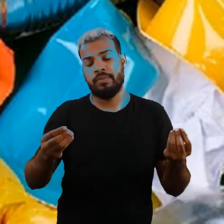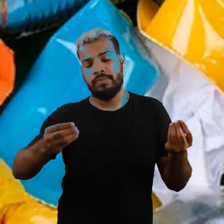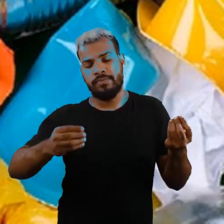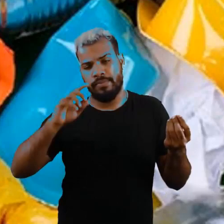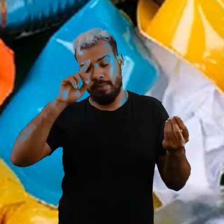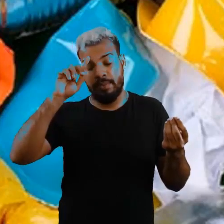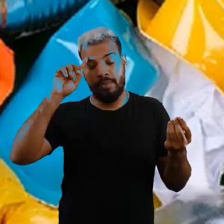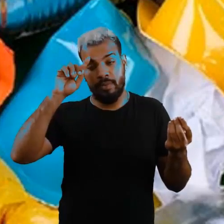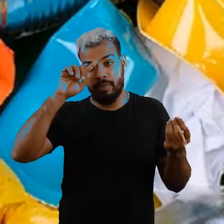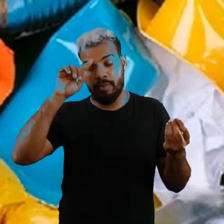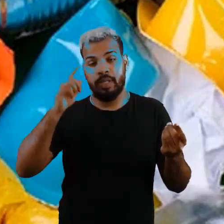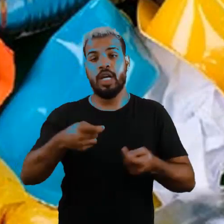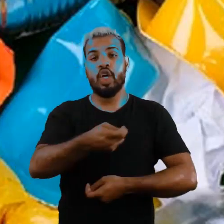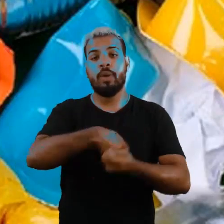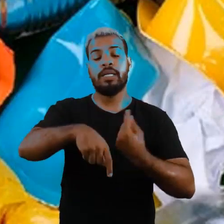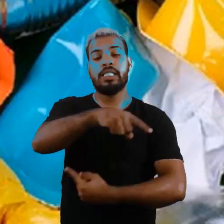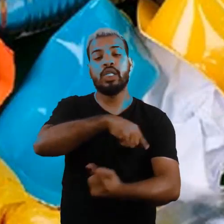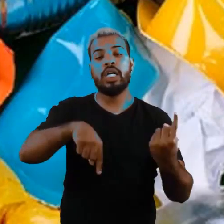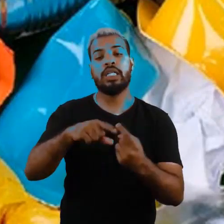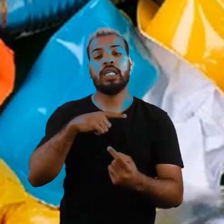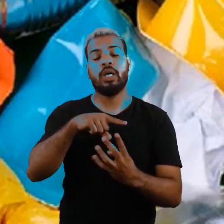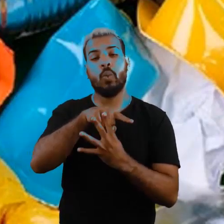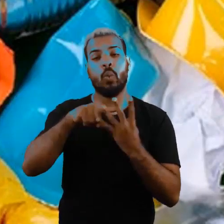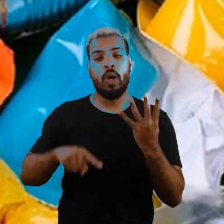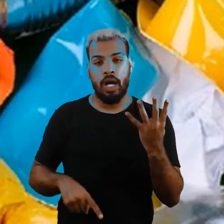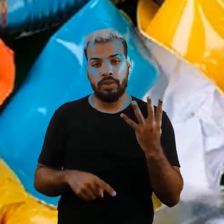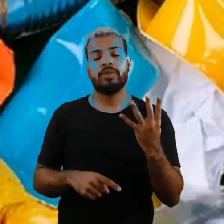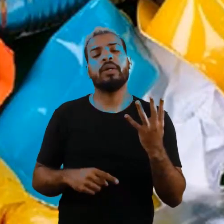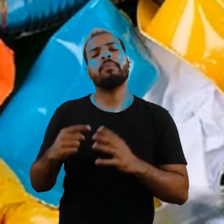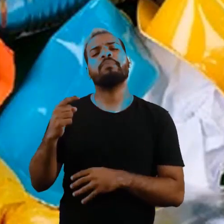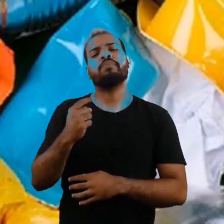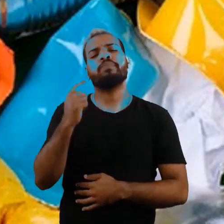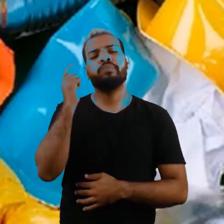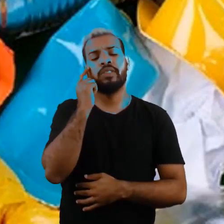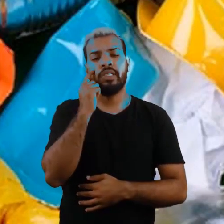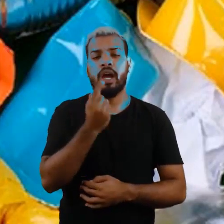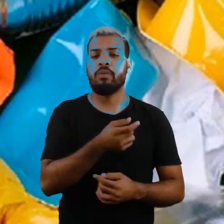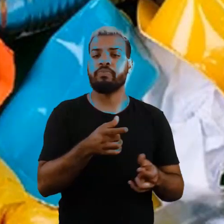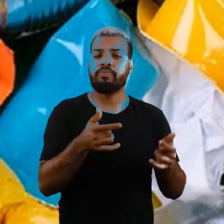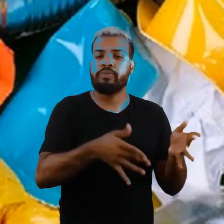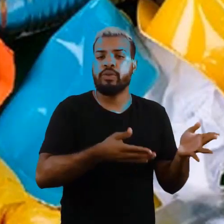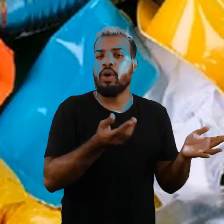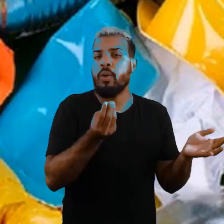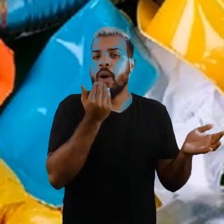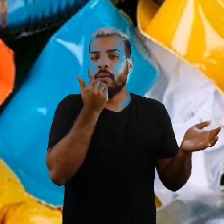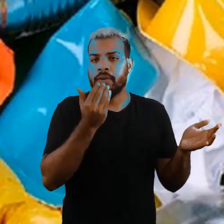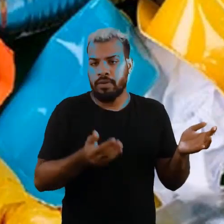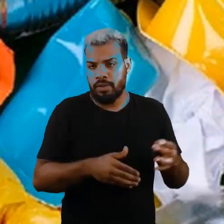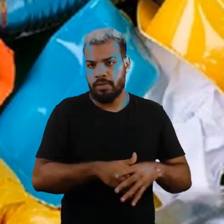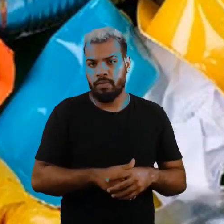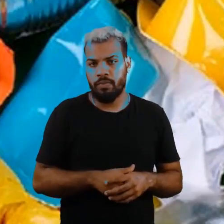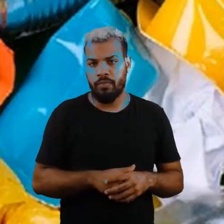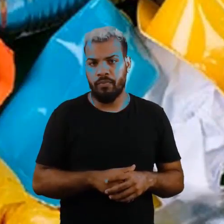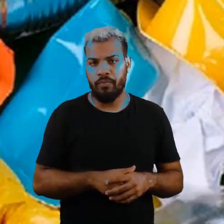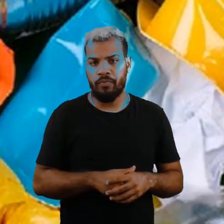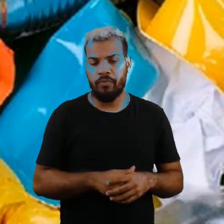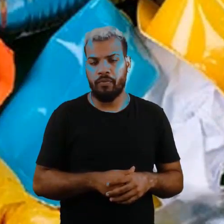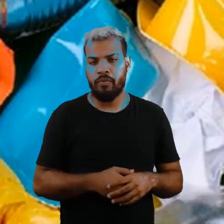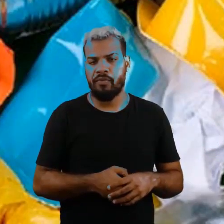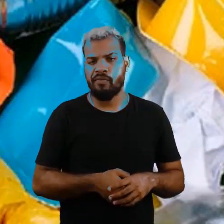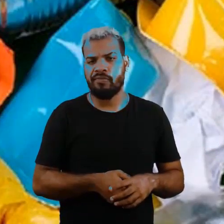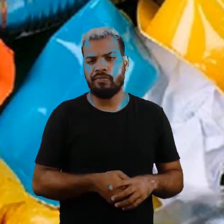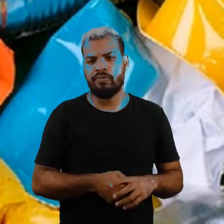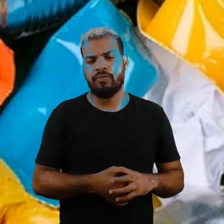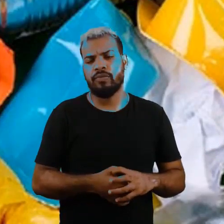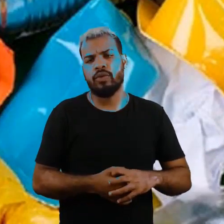Os princípios da economia circular são 4. O primeiro é pensar nos resíduos como alimento. Então, todo lixo a gente